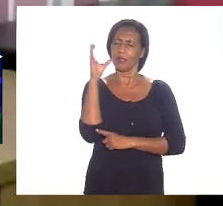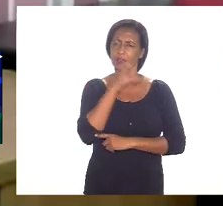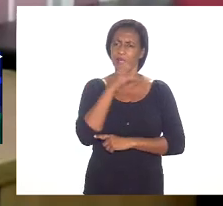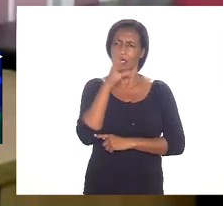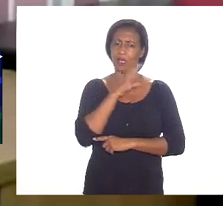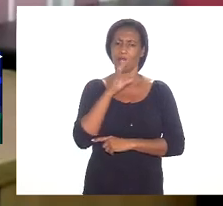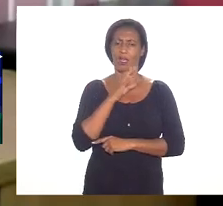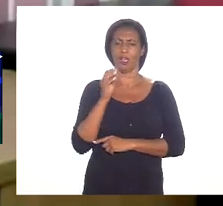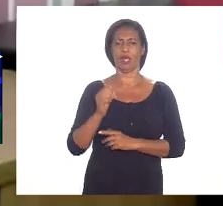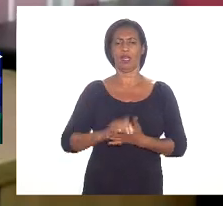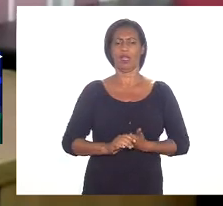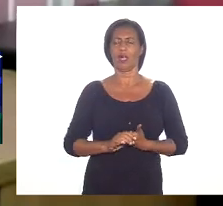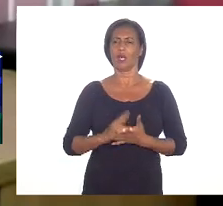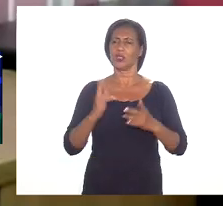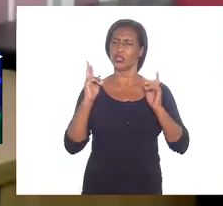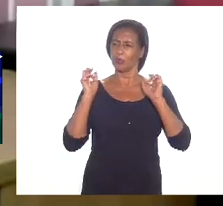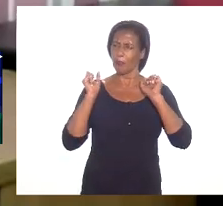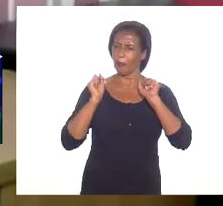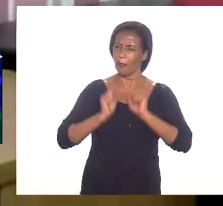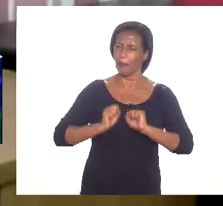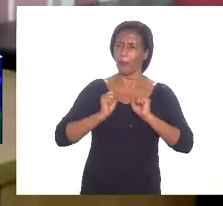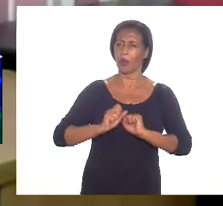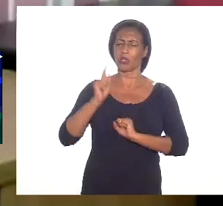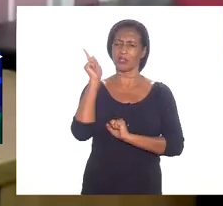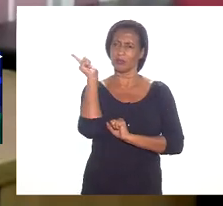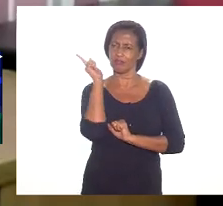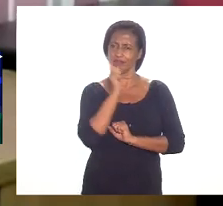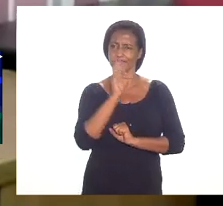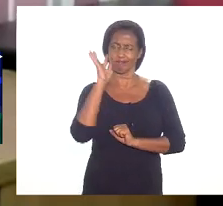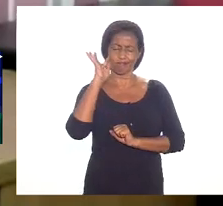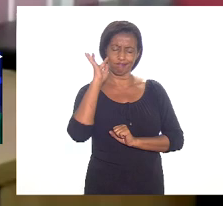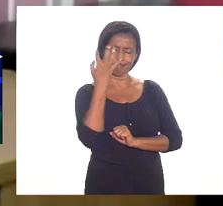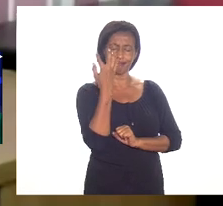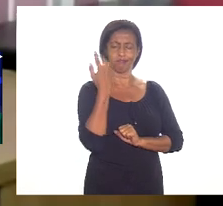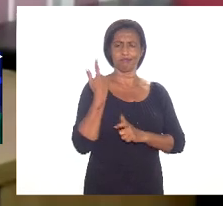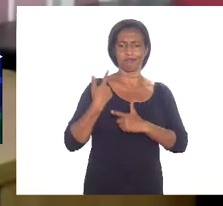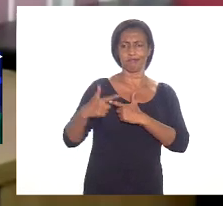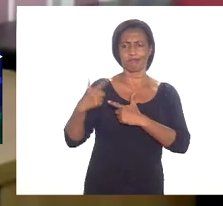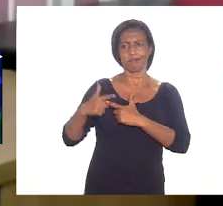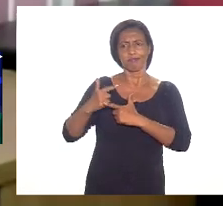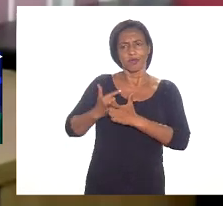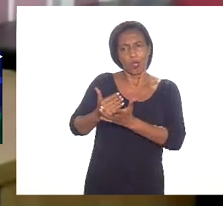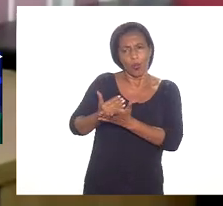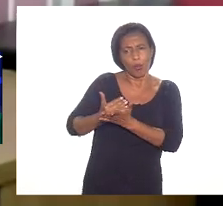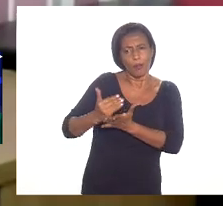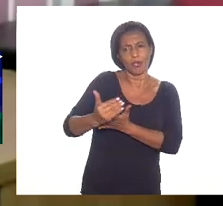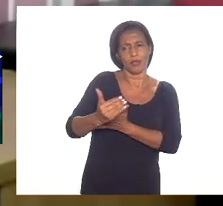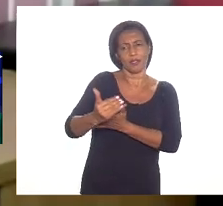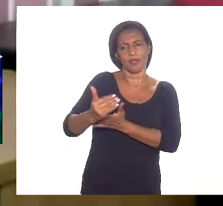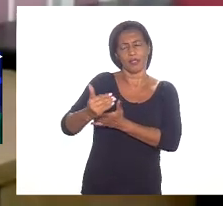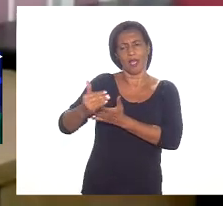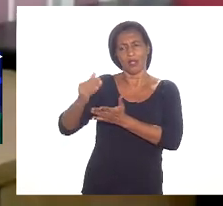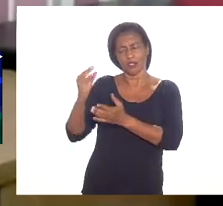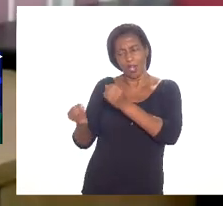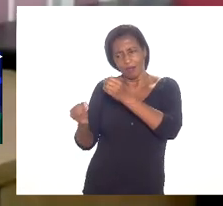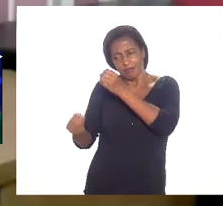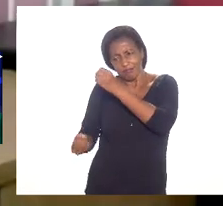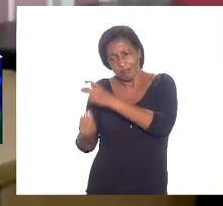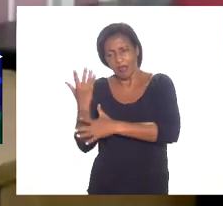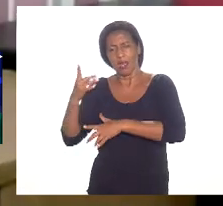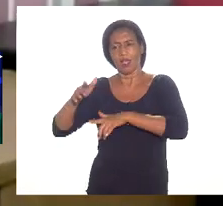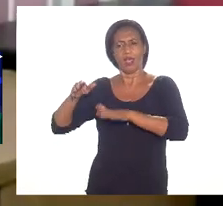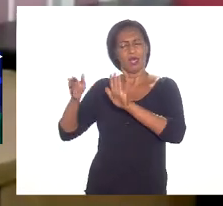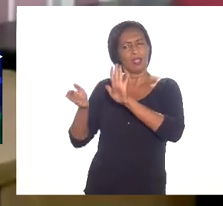possa tá o governo funcionando e a gente já buscar a começar a implementar o projeto